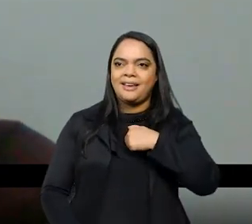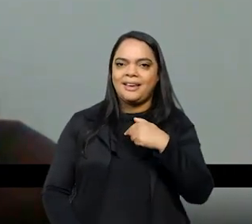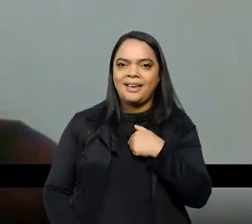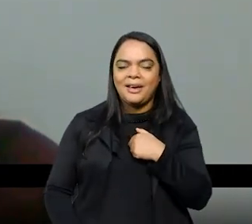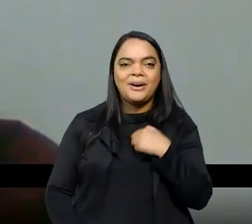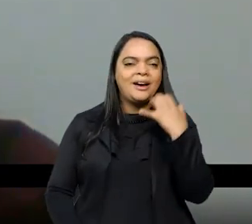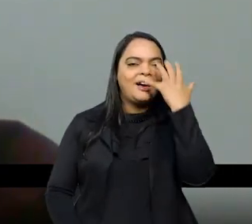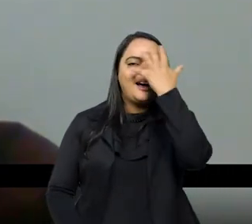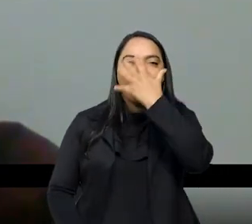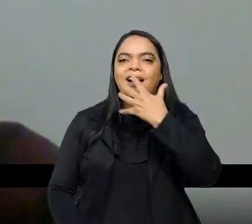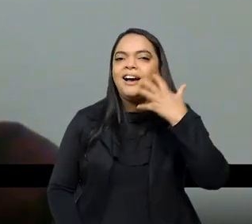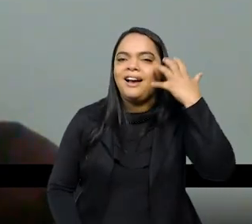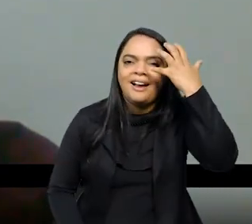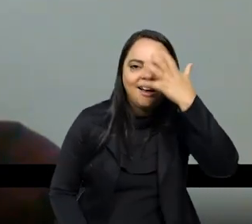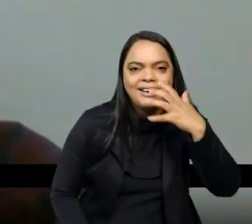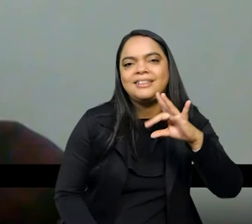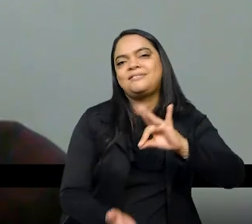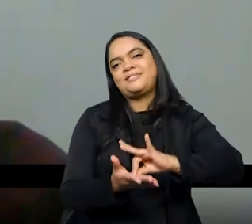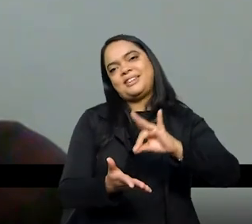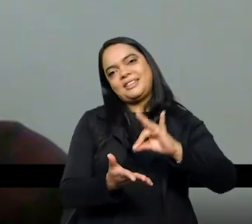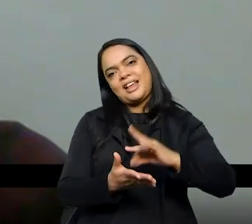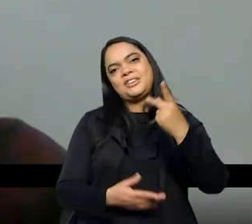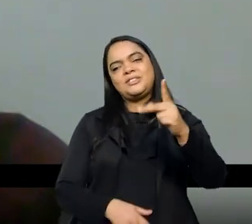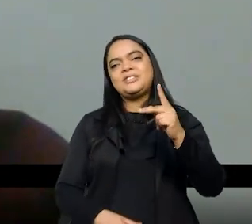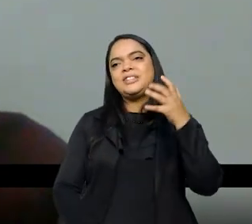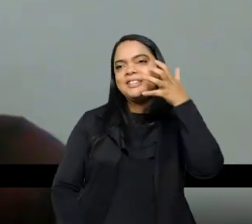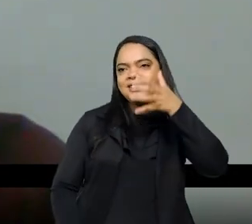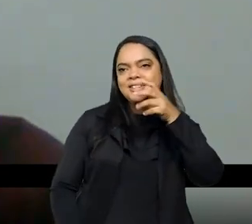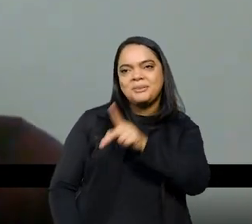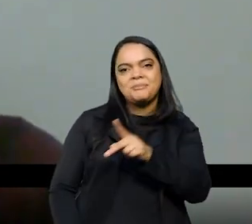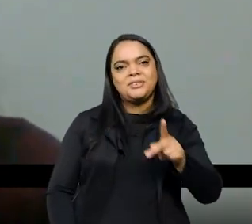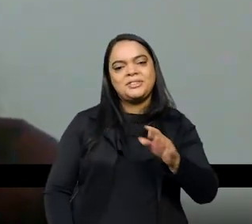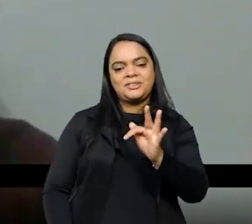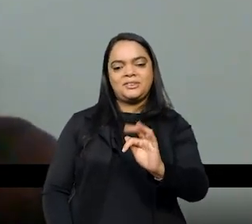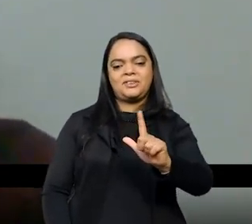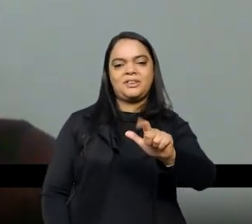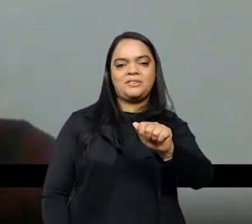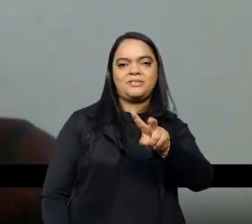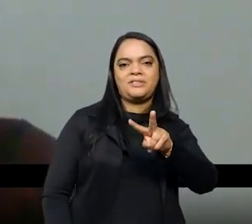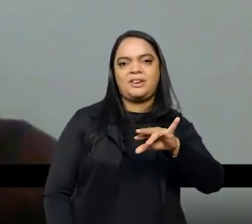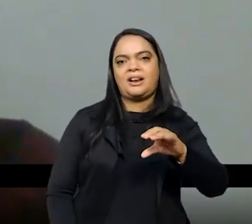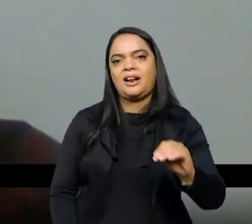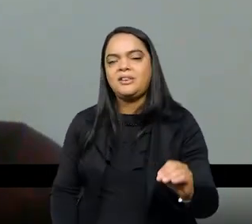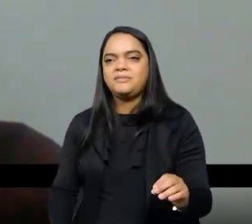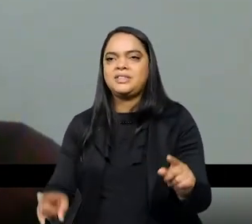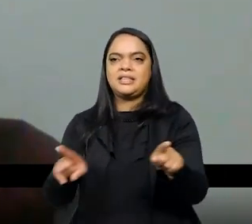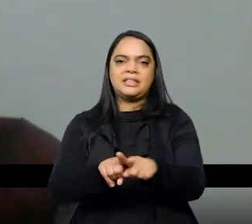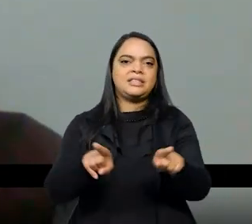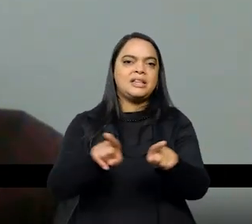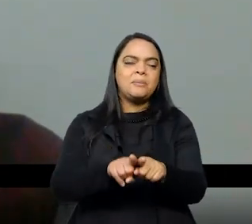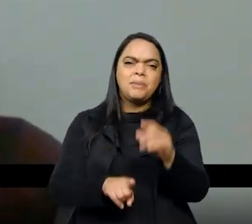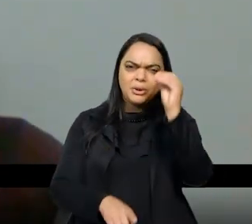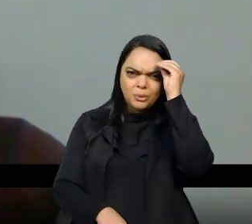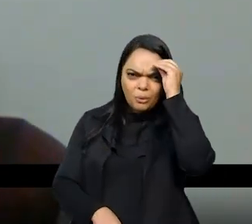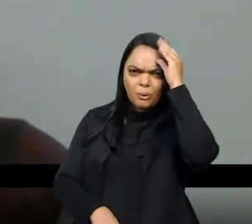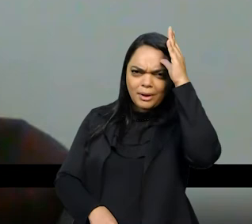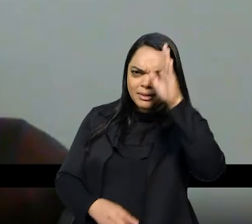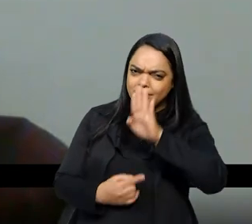Estou encantada com a fala, né, professor Flávio? Além do conhecimento que ele demonstra, eu acho